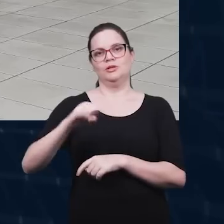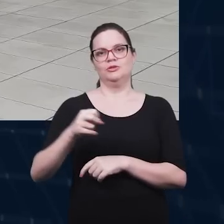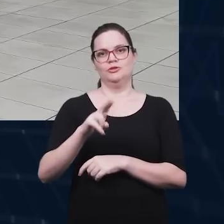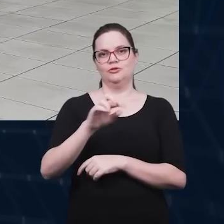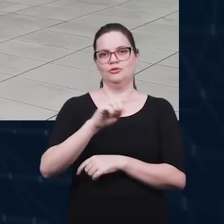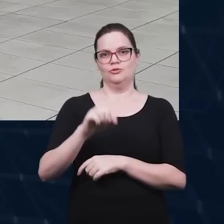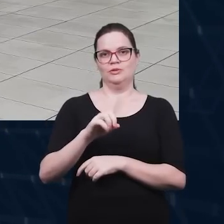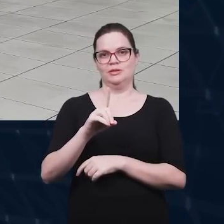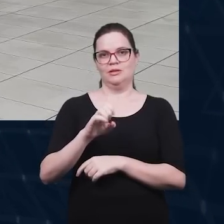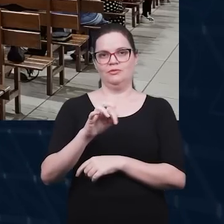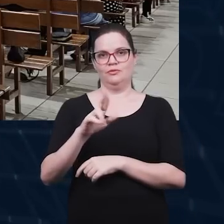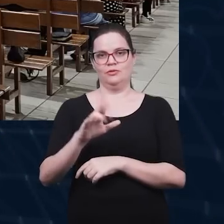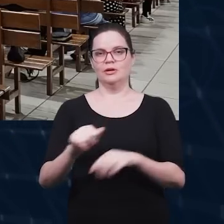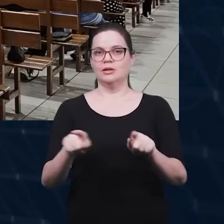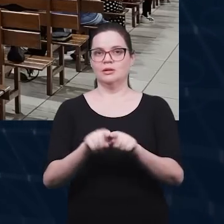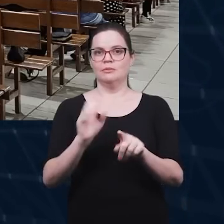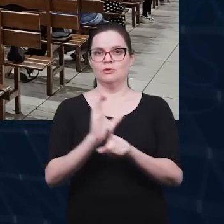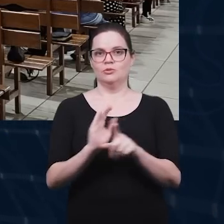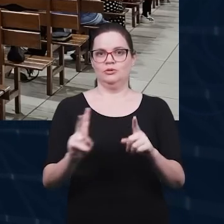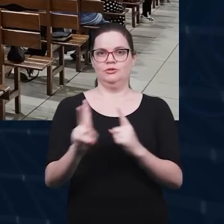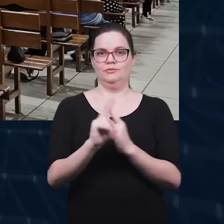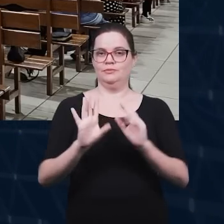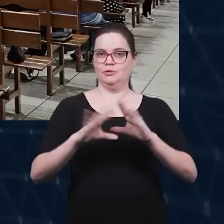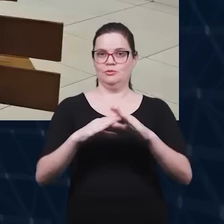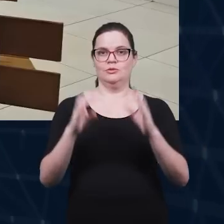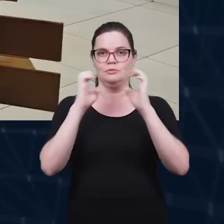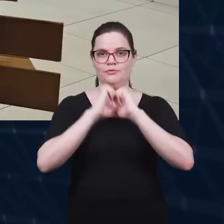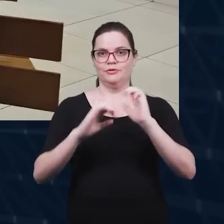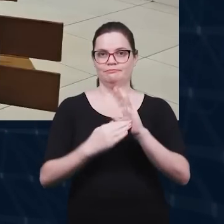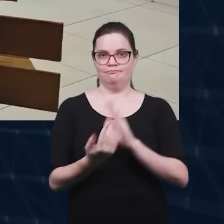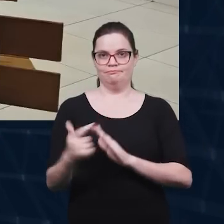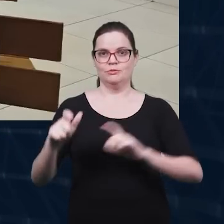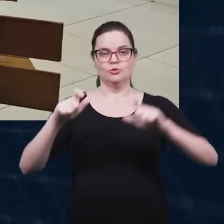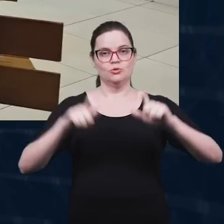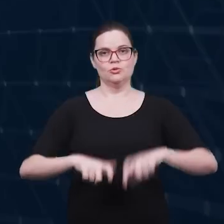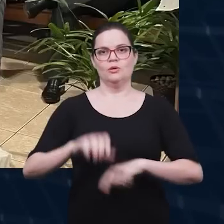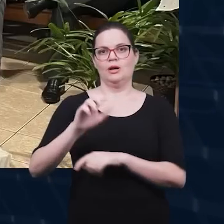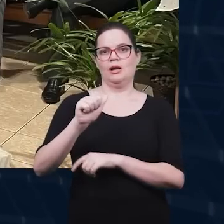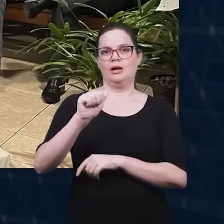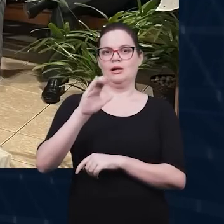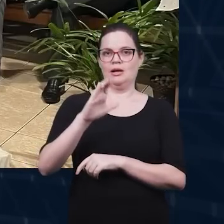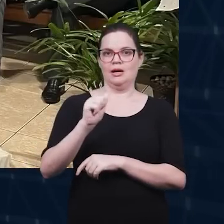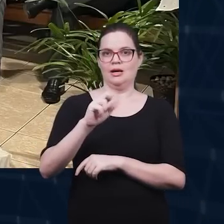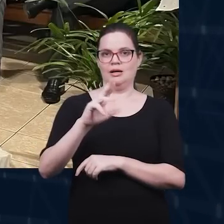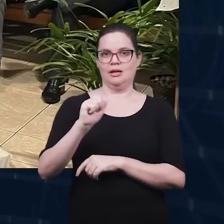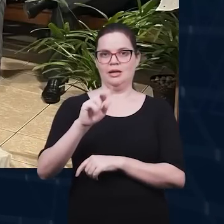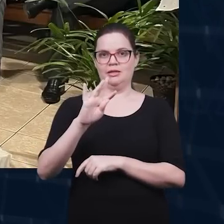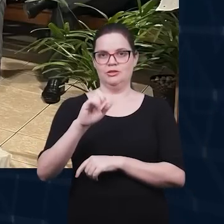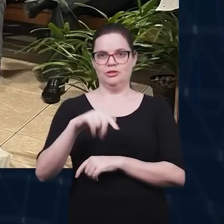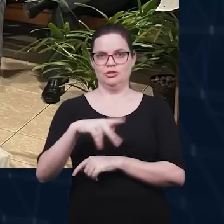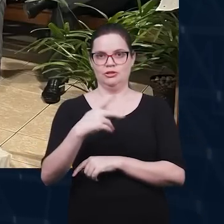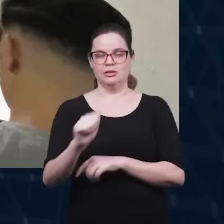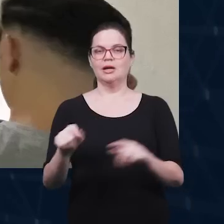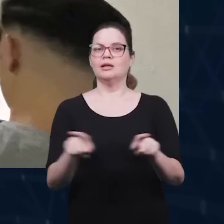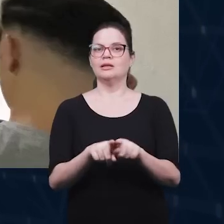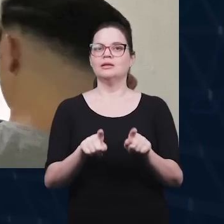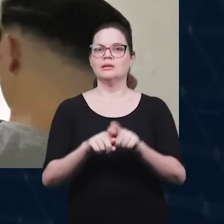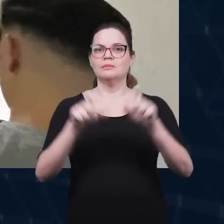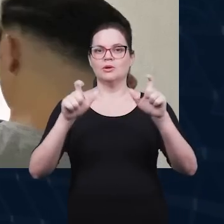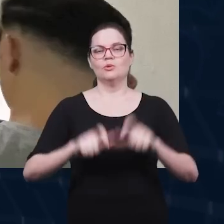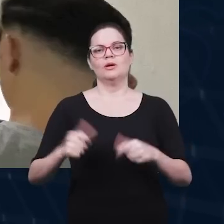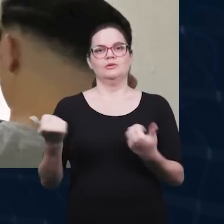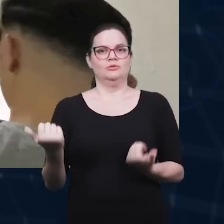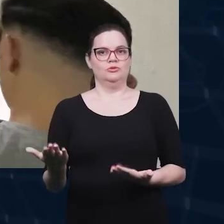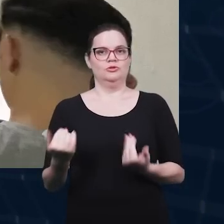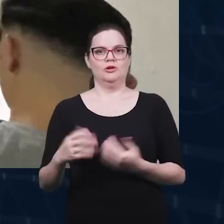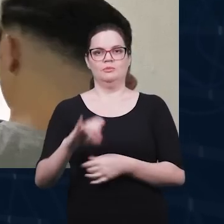Gerais. Vigília com o grupo do Evangelho Sem Fronteiras, na região de Caratinga. Fotos da vigília com os jovens da região de